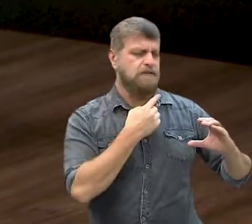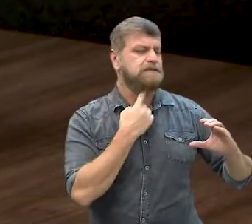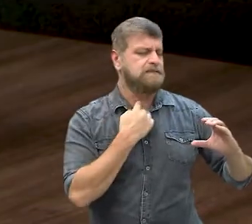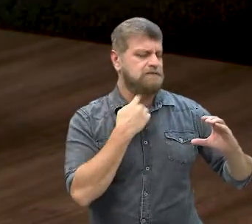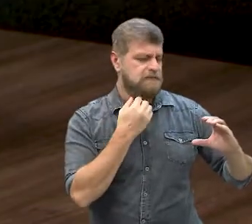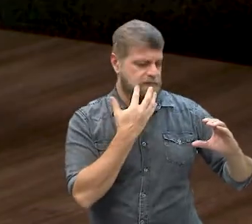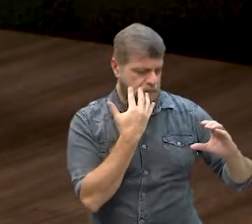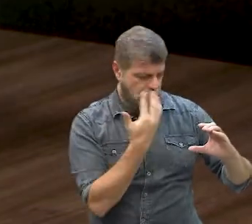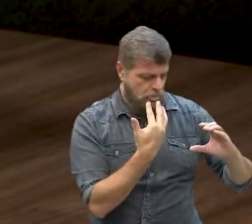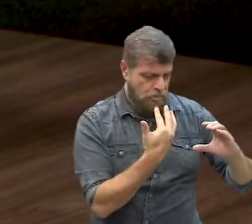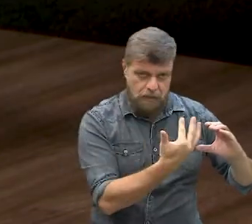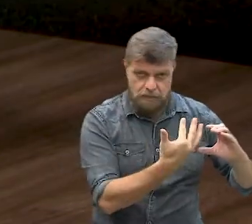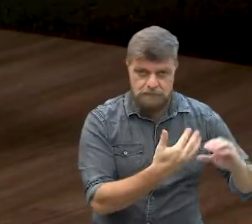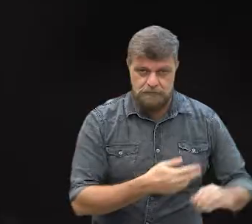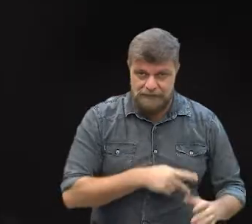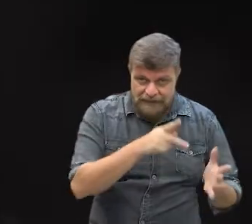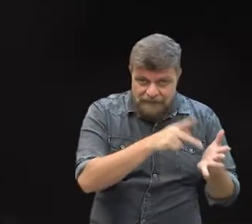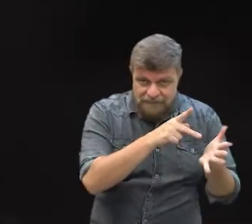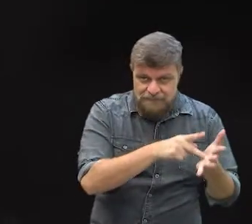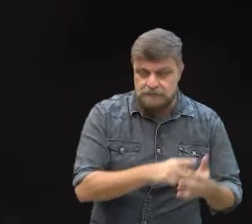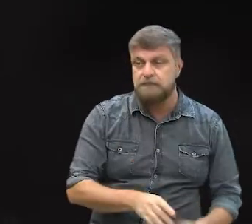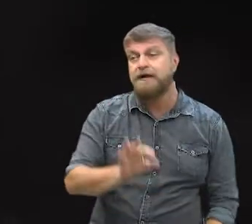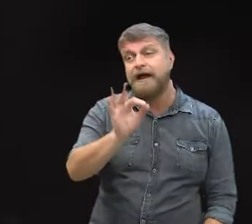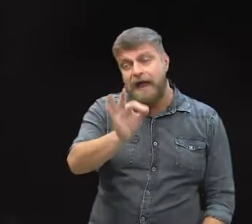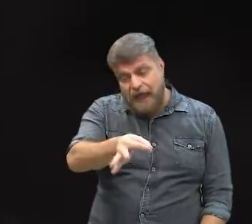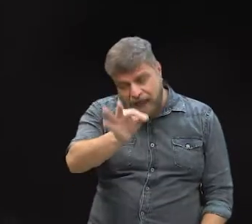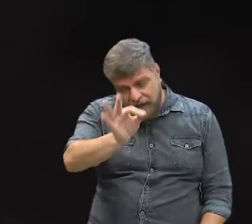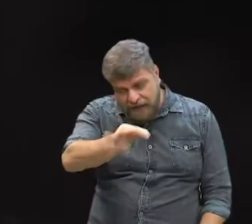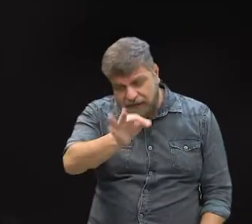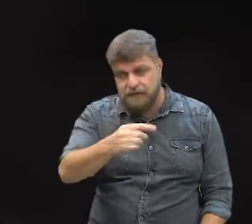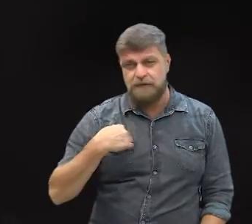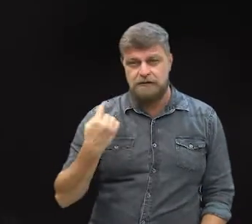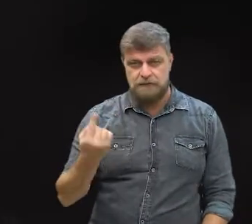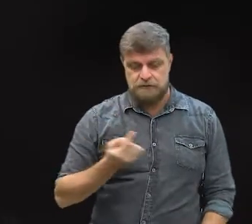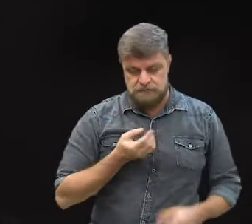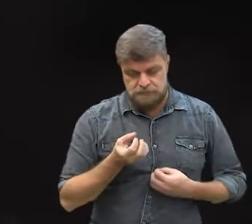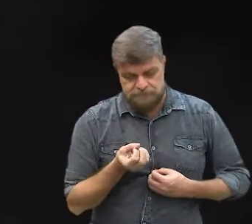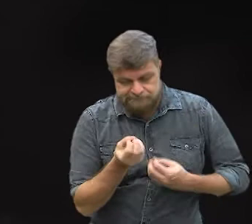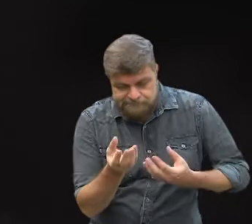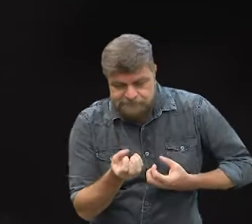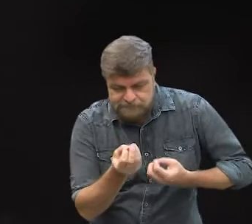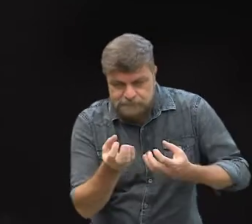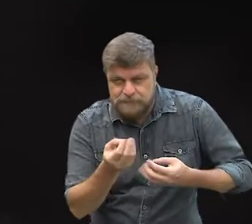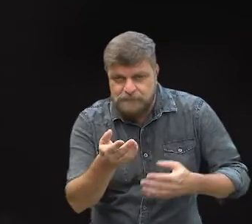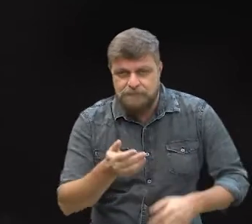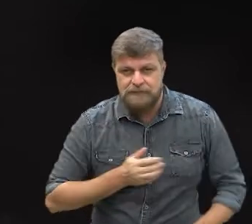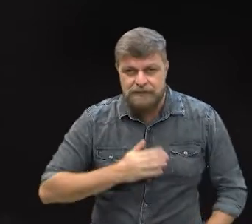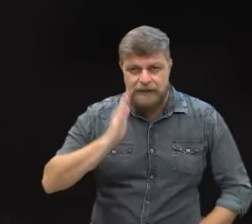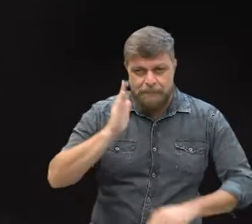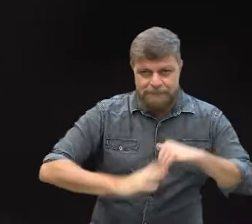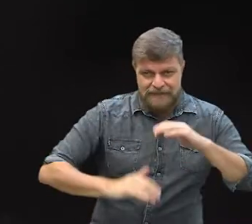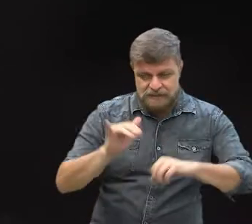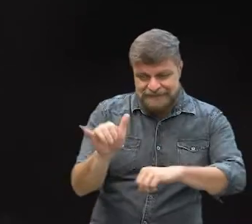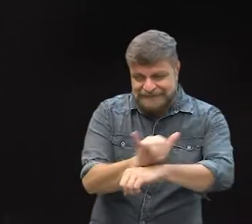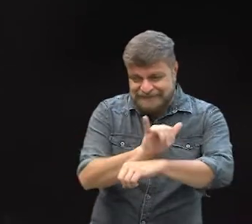é aquele alimento que será consumido, é isso? Exatamente, né? O que a gente coloca é que esse tipo de ação,